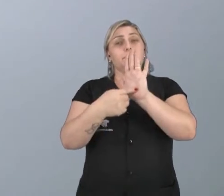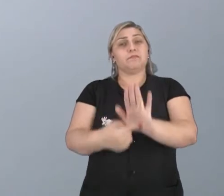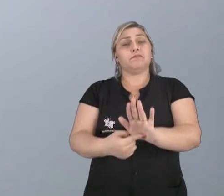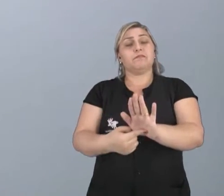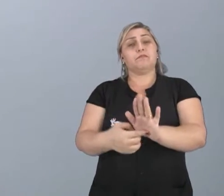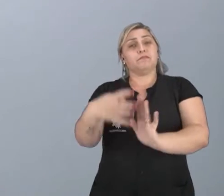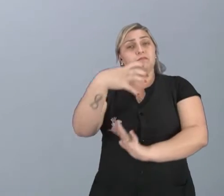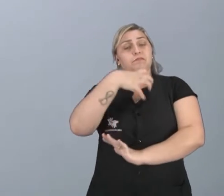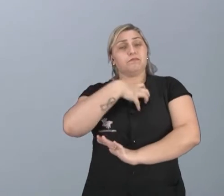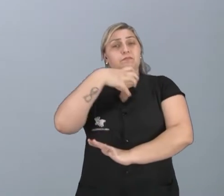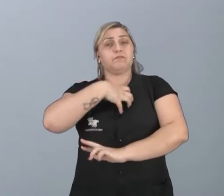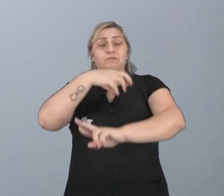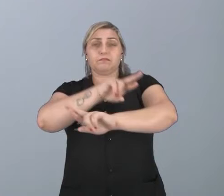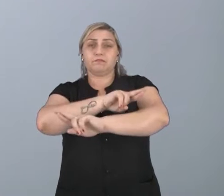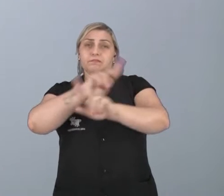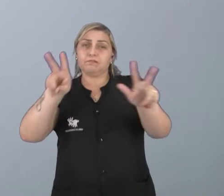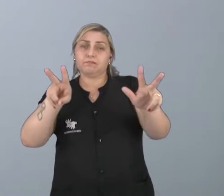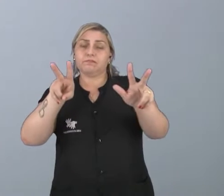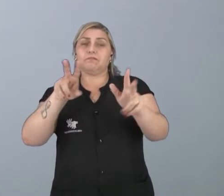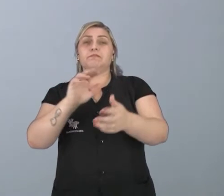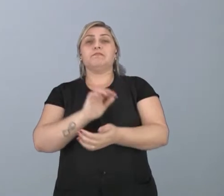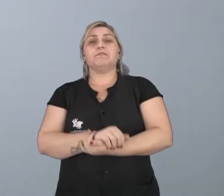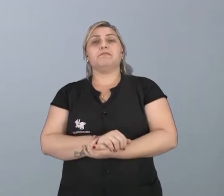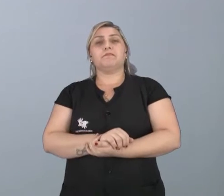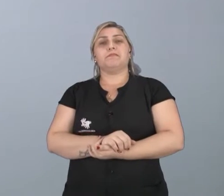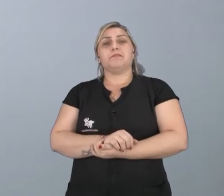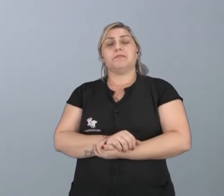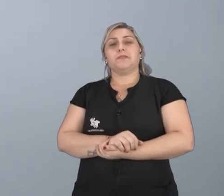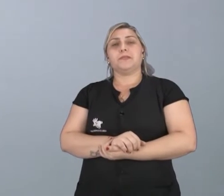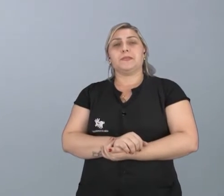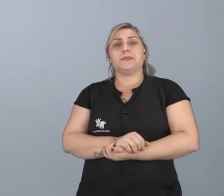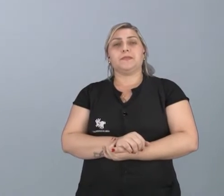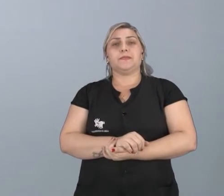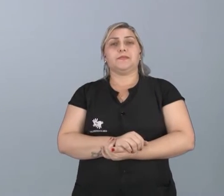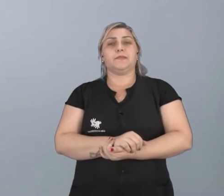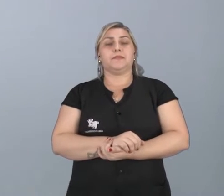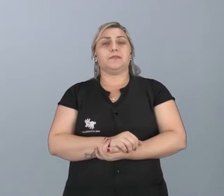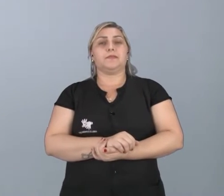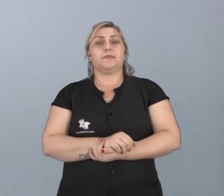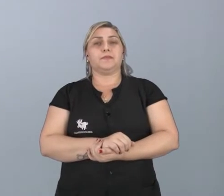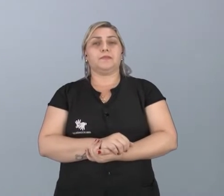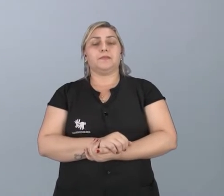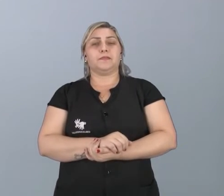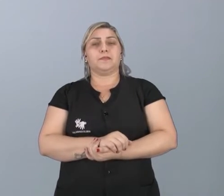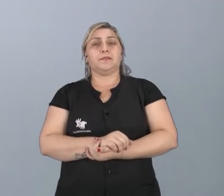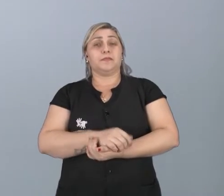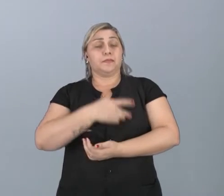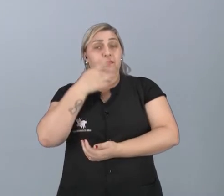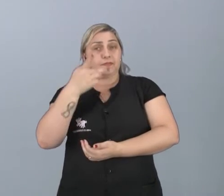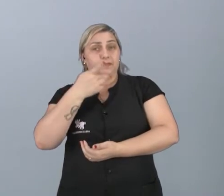um sentimento diferente, tá? Uma situação ali diferente, de enunciação, de